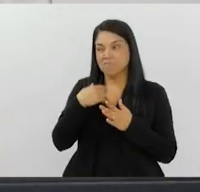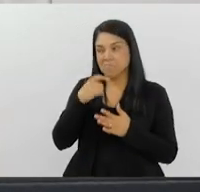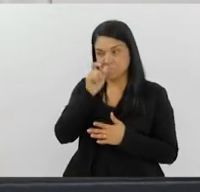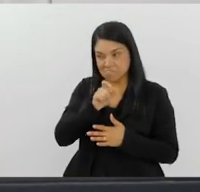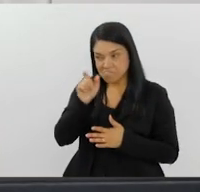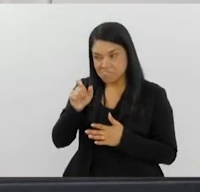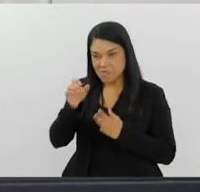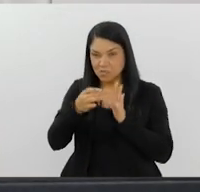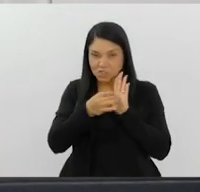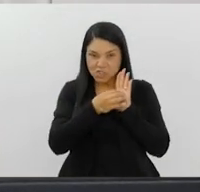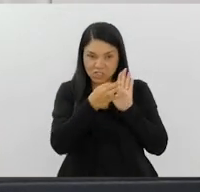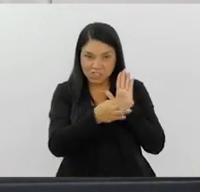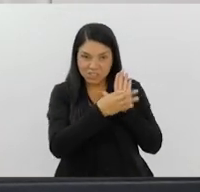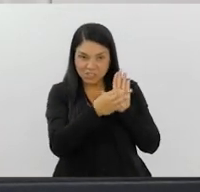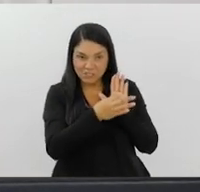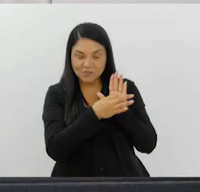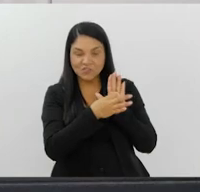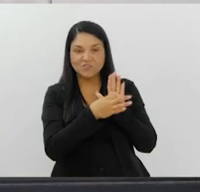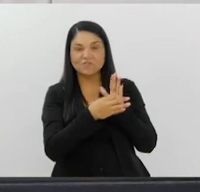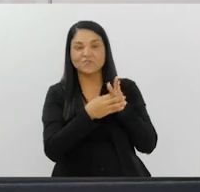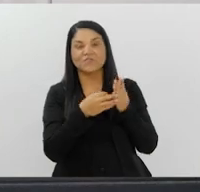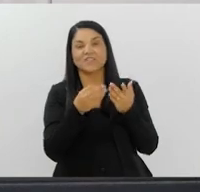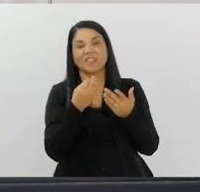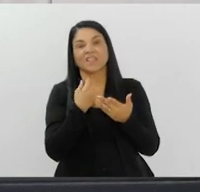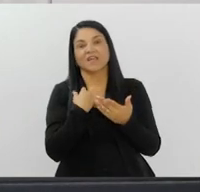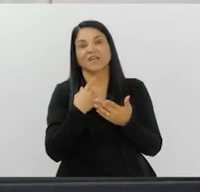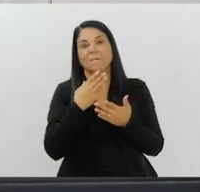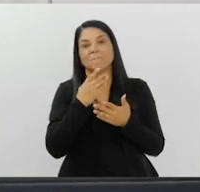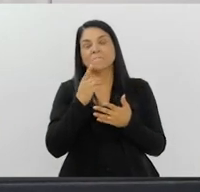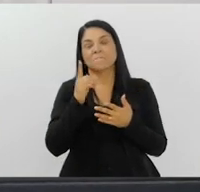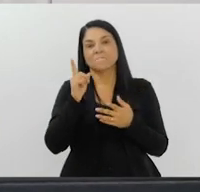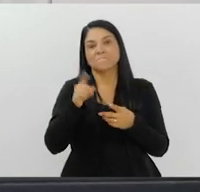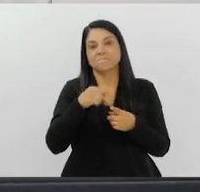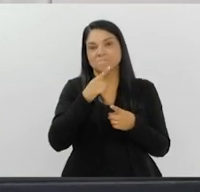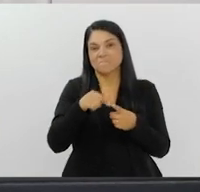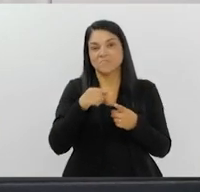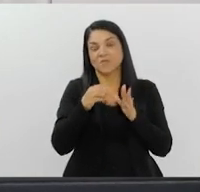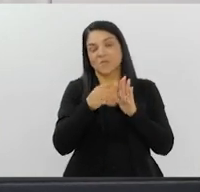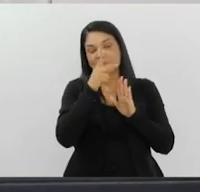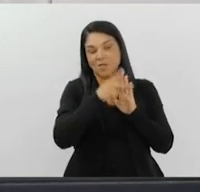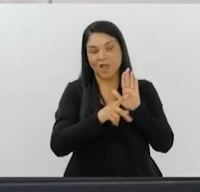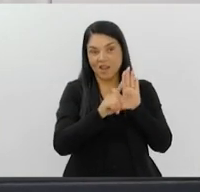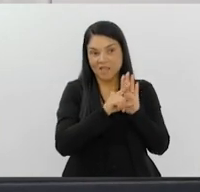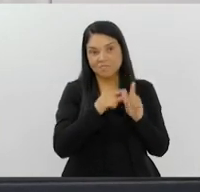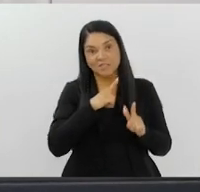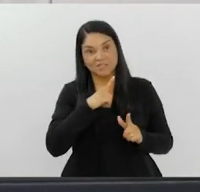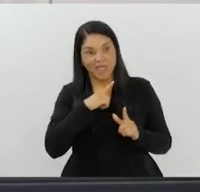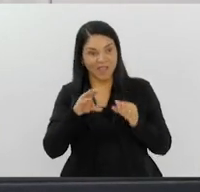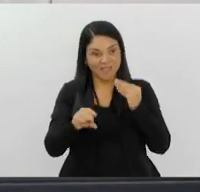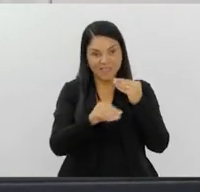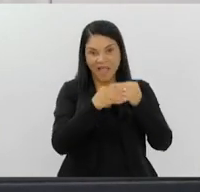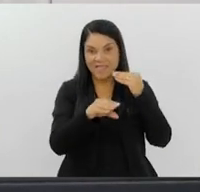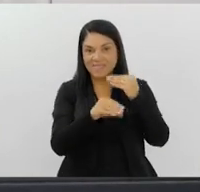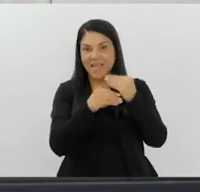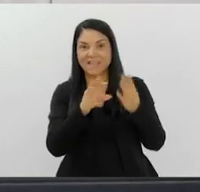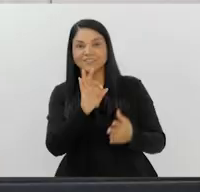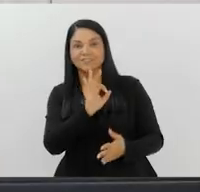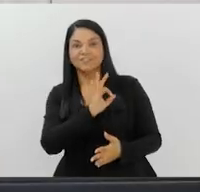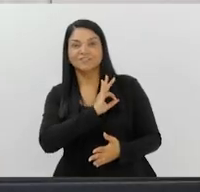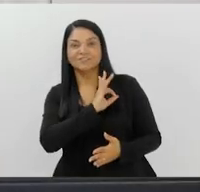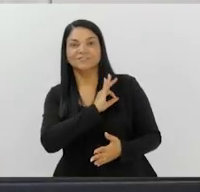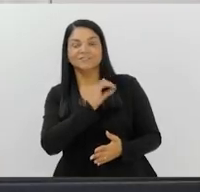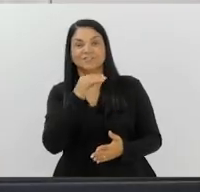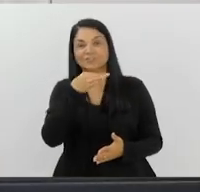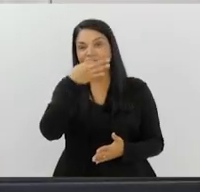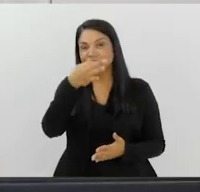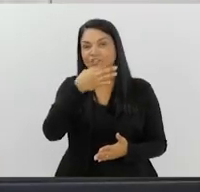críticos rejeitarem um projeto de lei quando a gente incorpora praticamente todas as sugestões da da Polícia Militar que